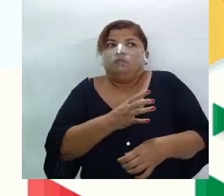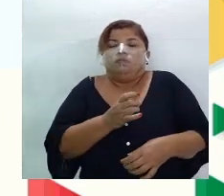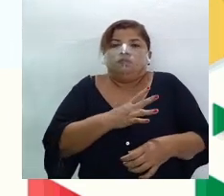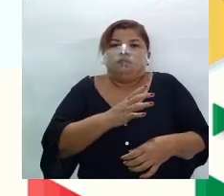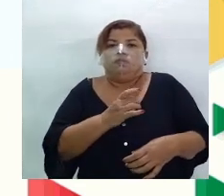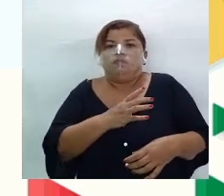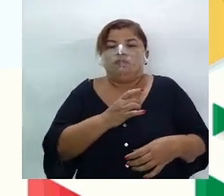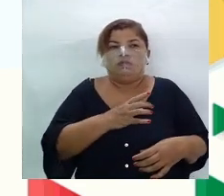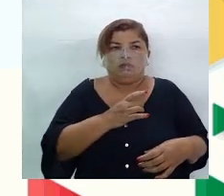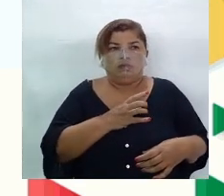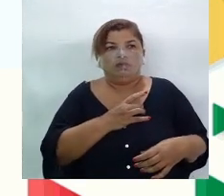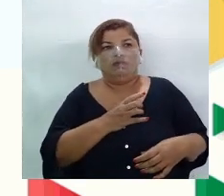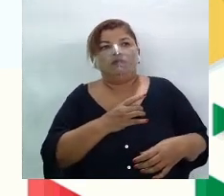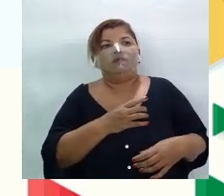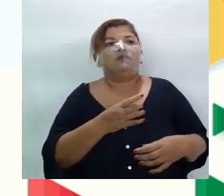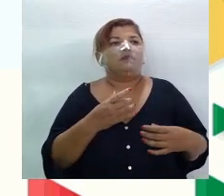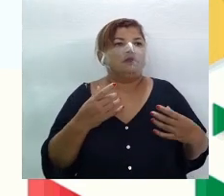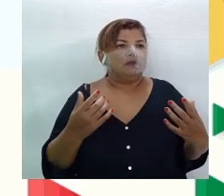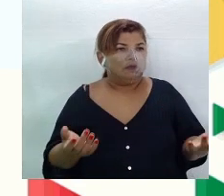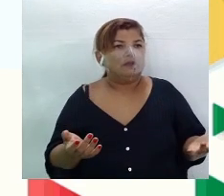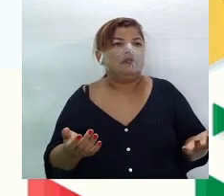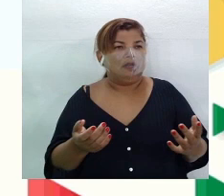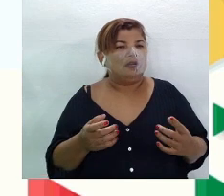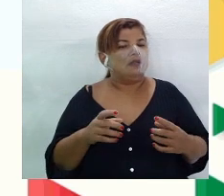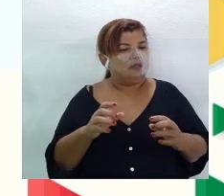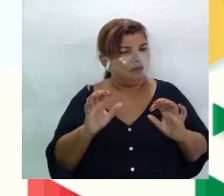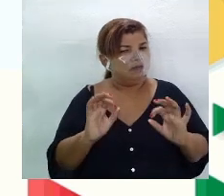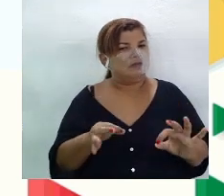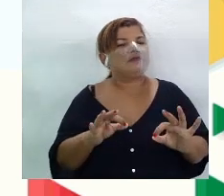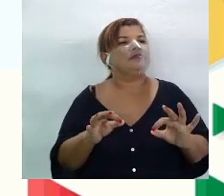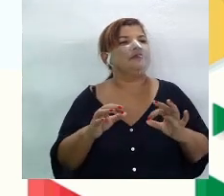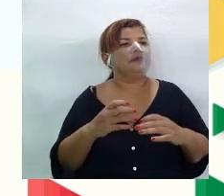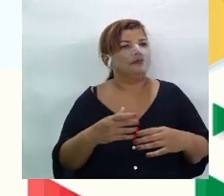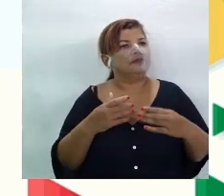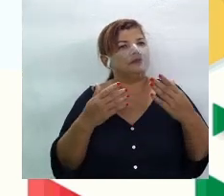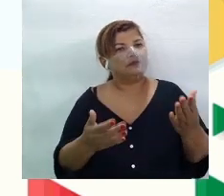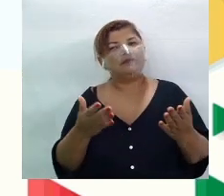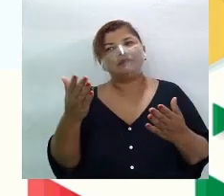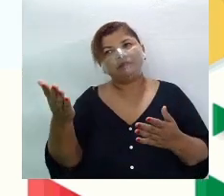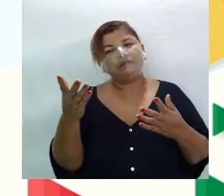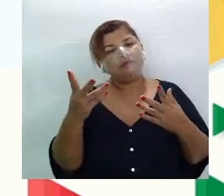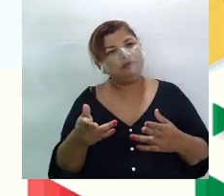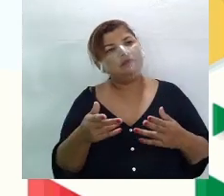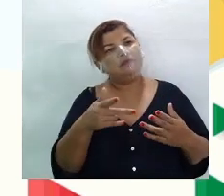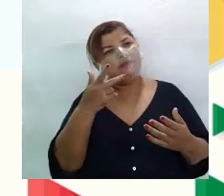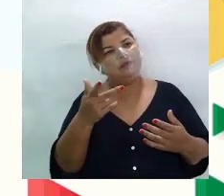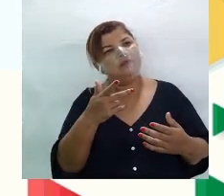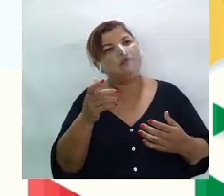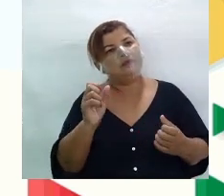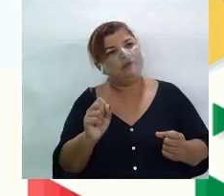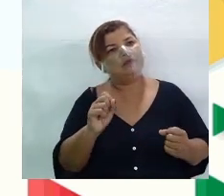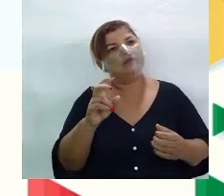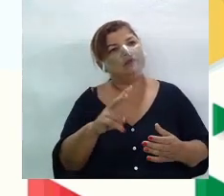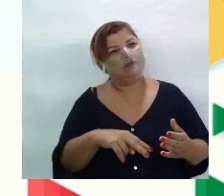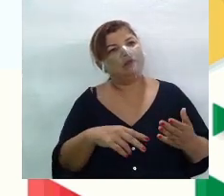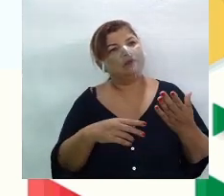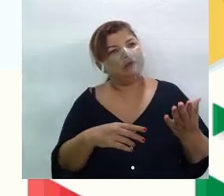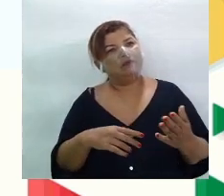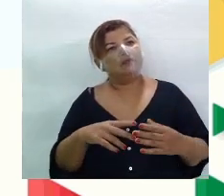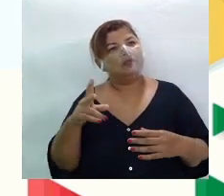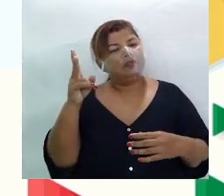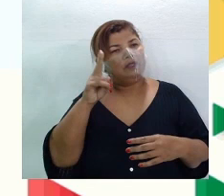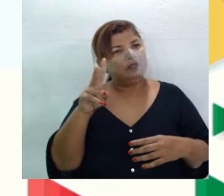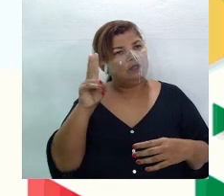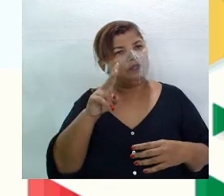né? Interessante isso. Justamente essa questão mesmo, quer ver. E aqui que o senhor falou, pode ler, professor? Poderia ler? São pequenas histórias